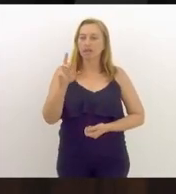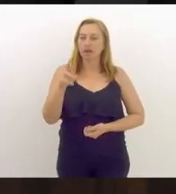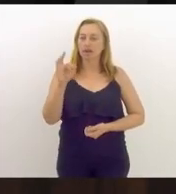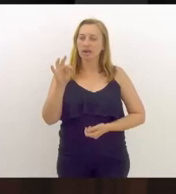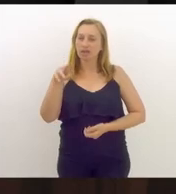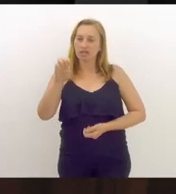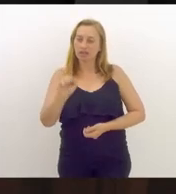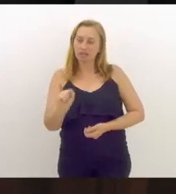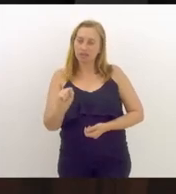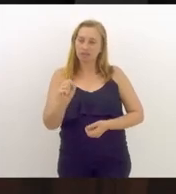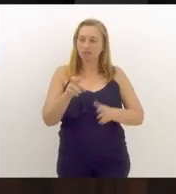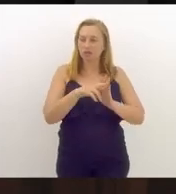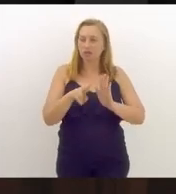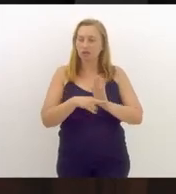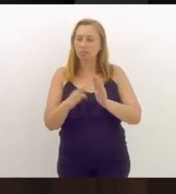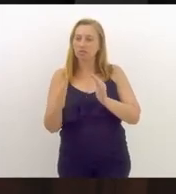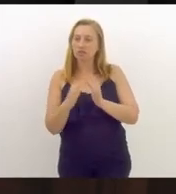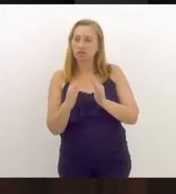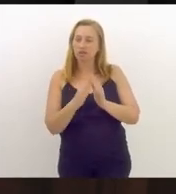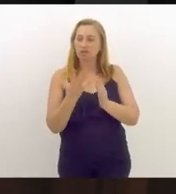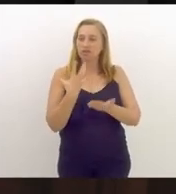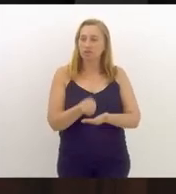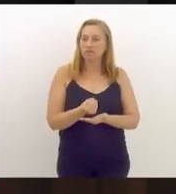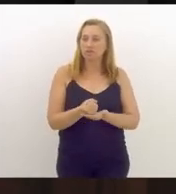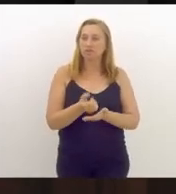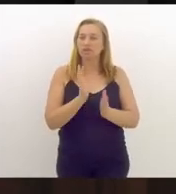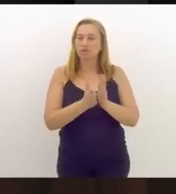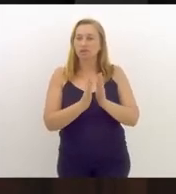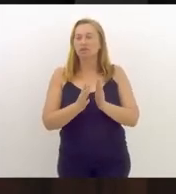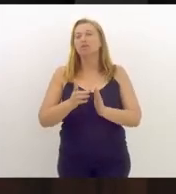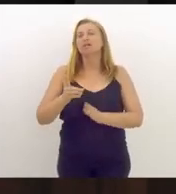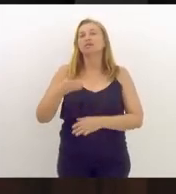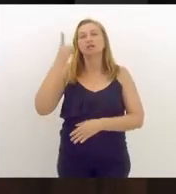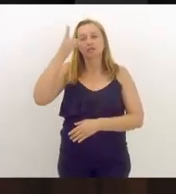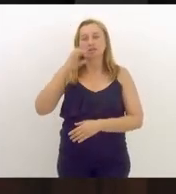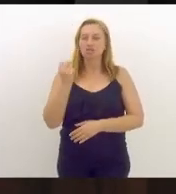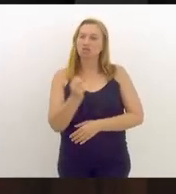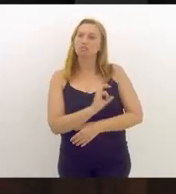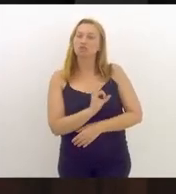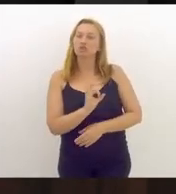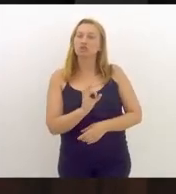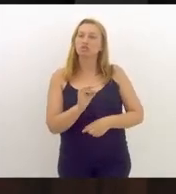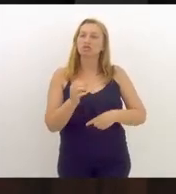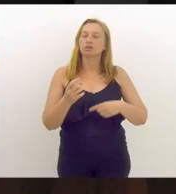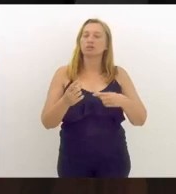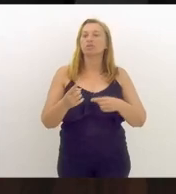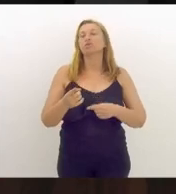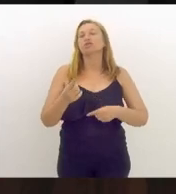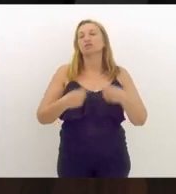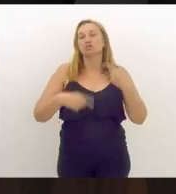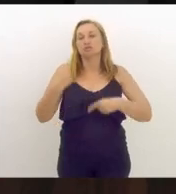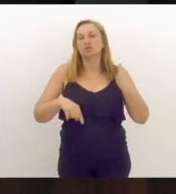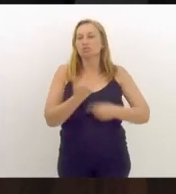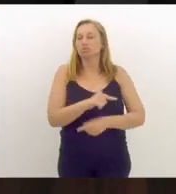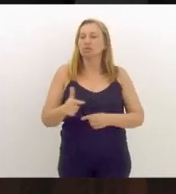parecida comissão de novas internas e proporções externas favorável ao Deputado Chico Machado em discussão